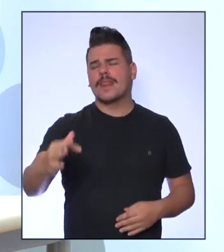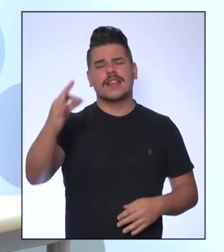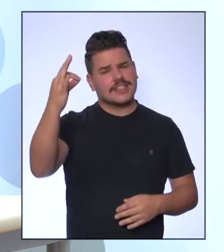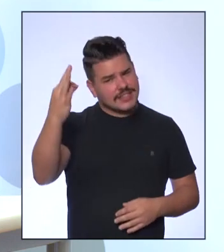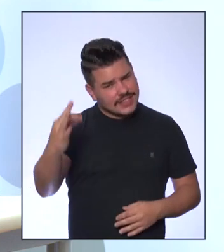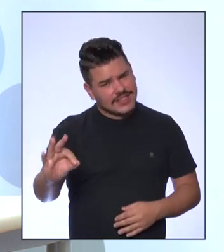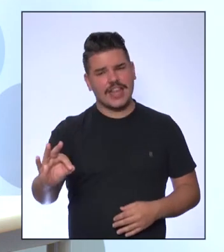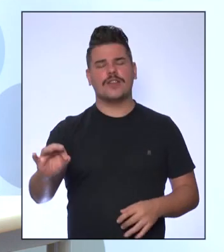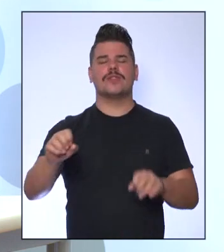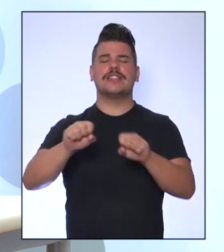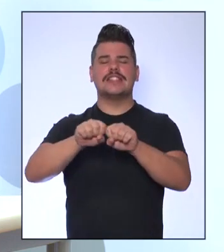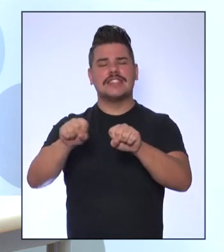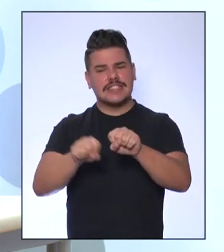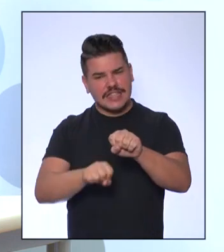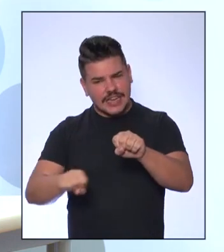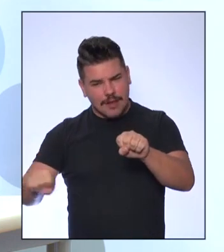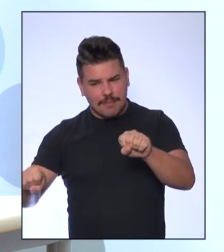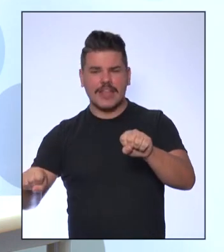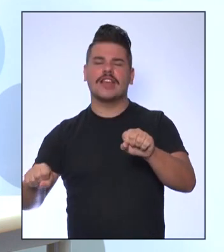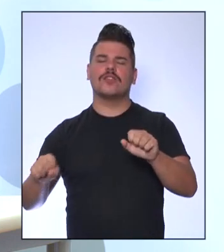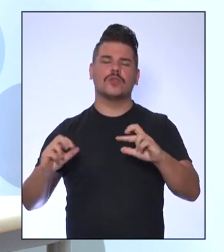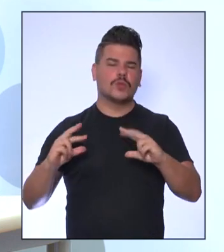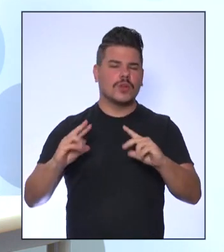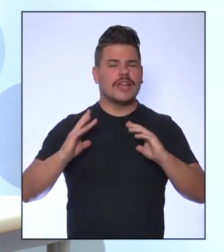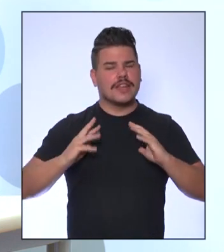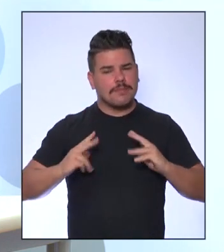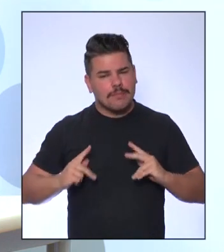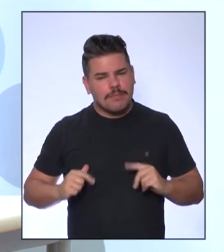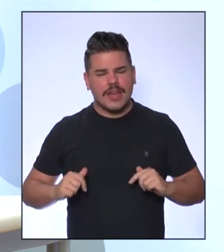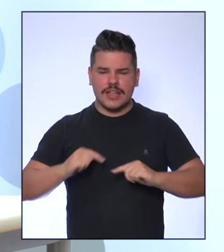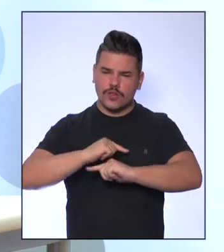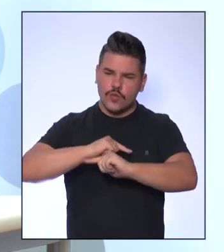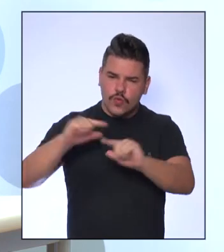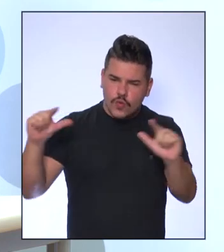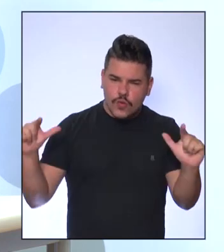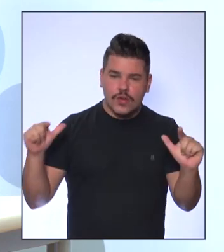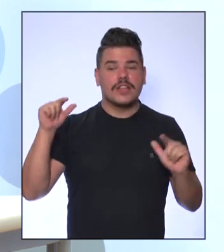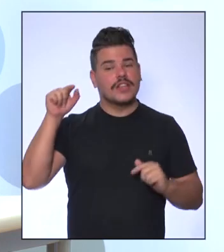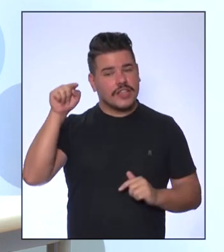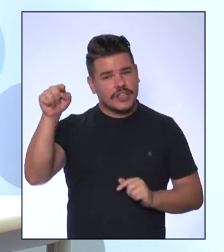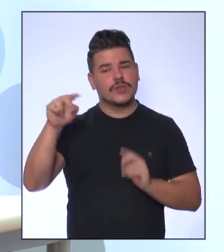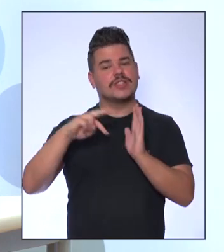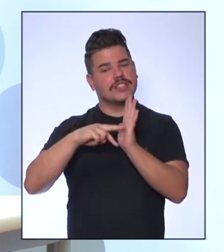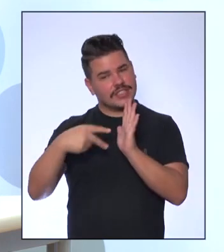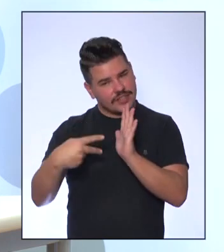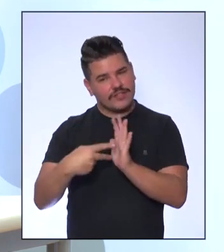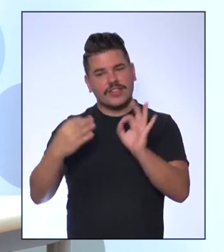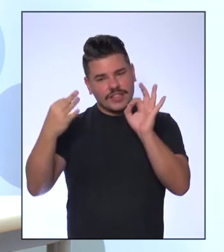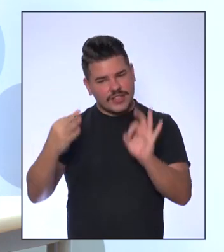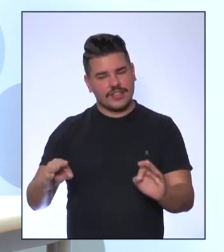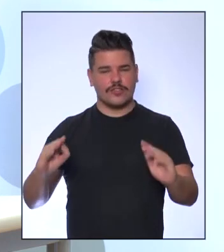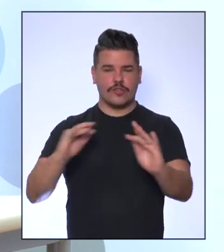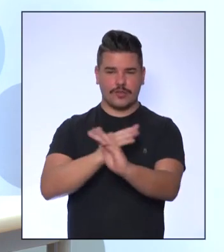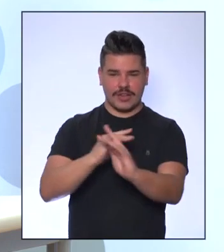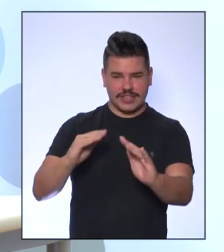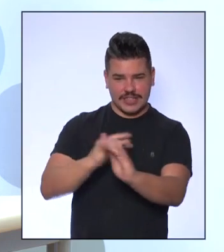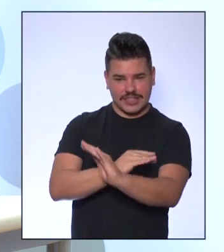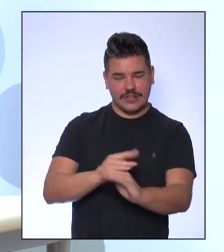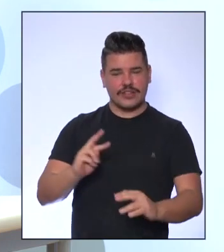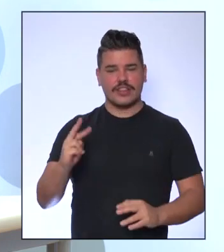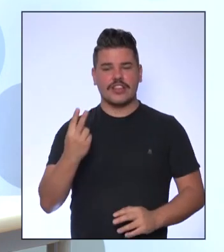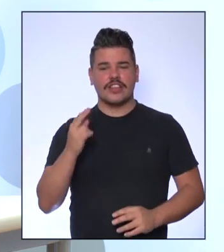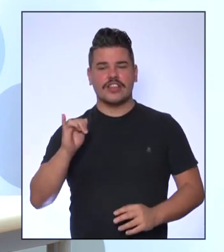saneamento básico, que é responsabilidade, que é limpeza. Tudo isso significa mesmo urbanização e higienização. São sinônimos,